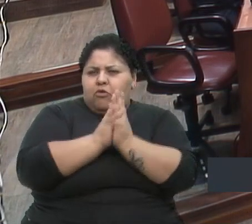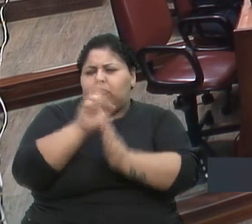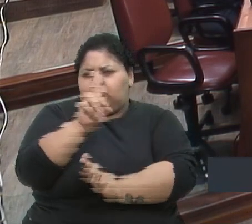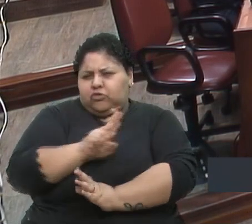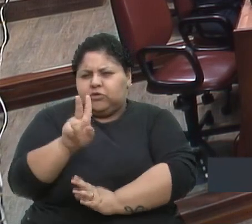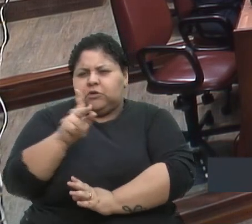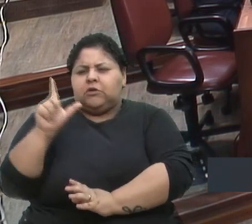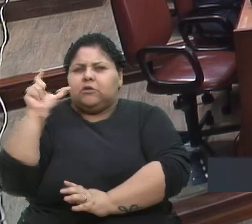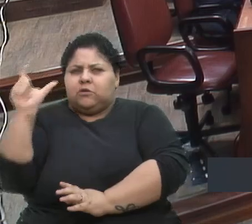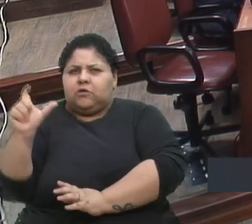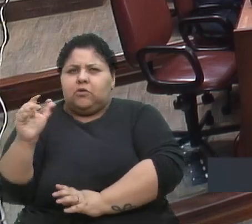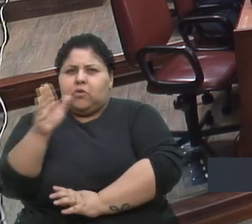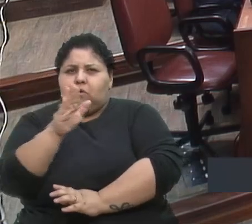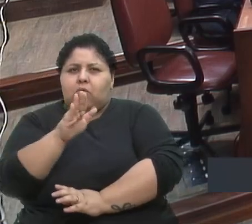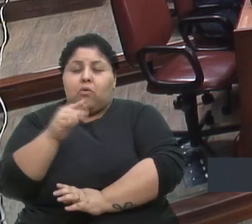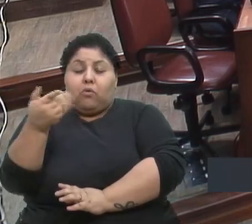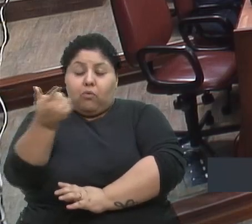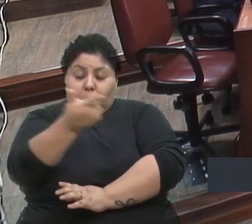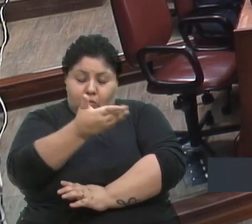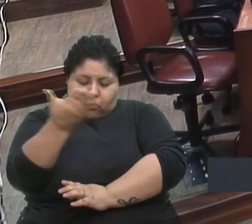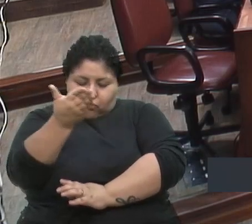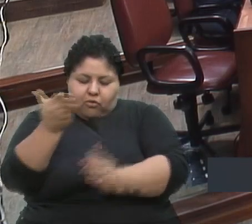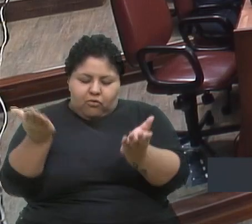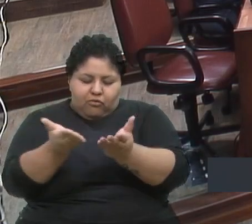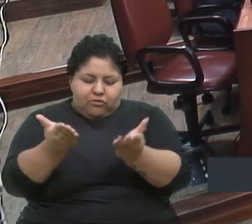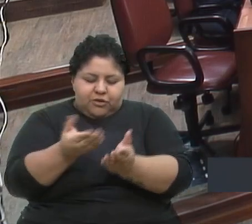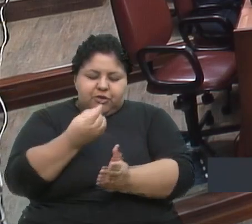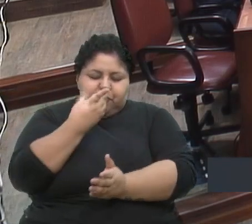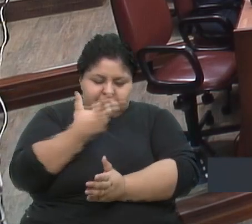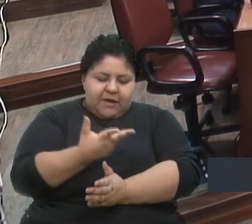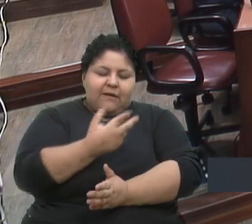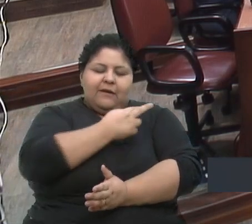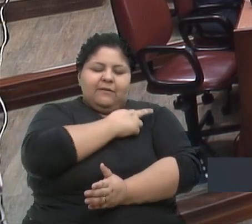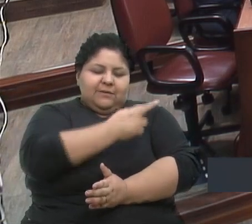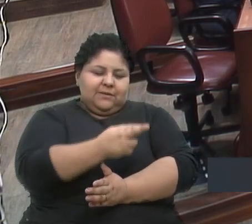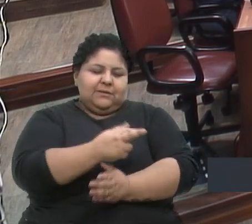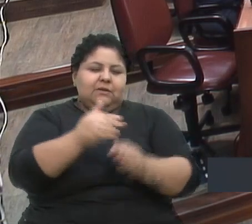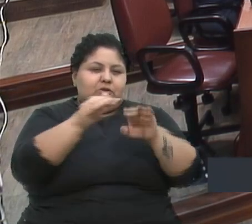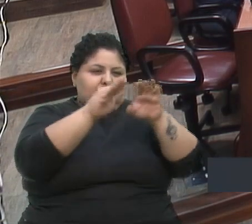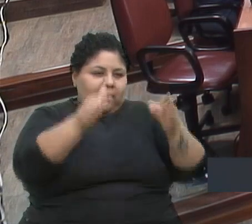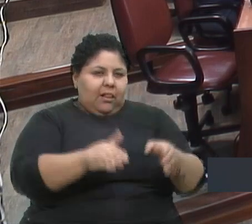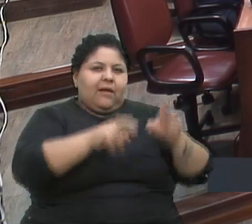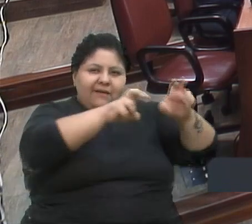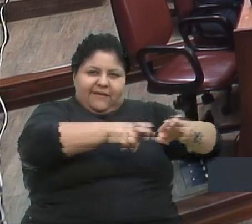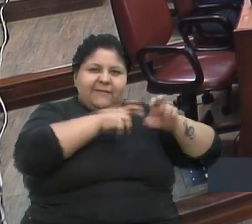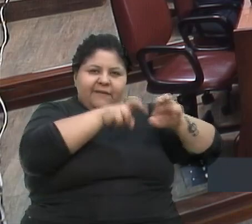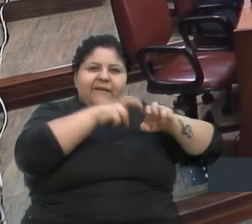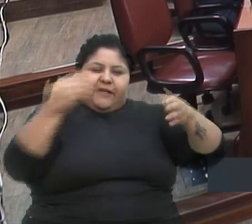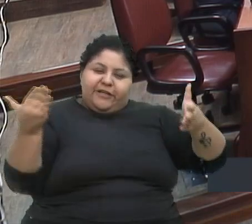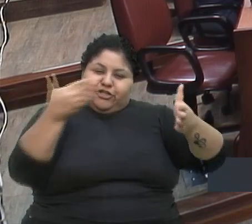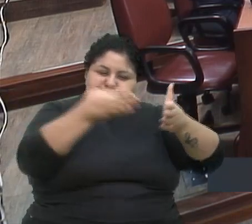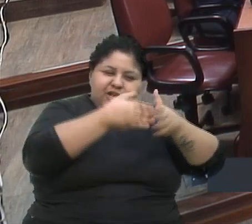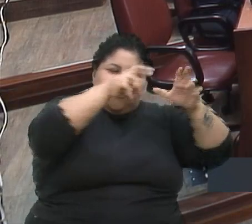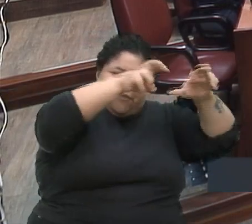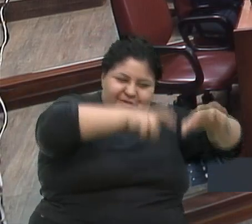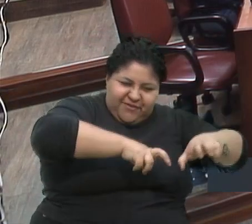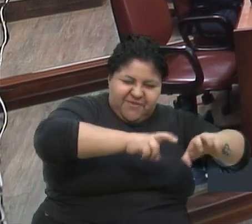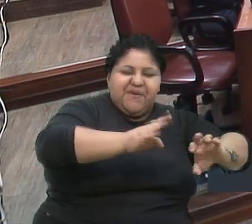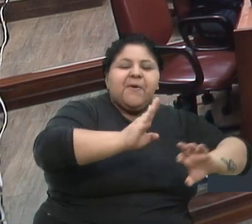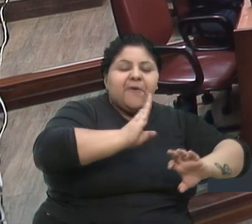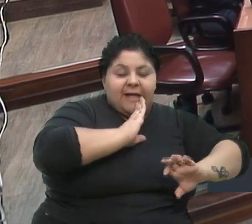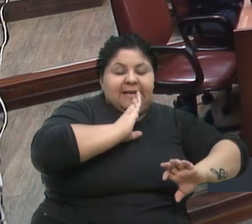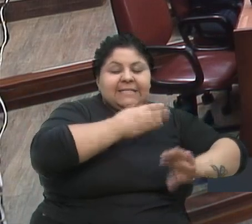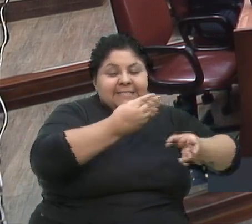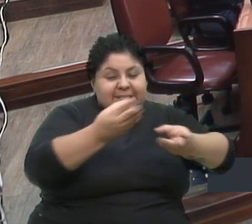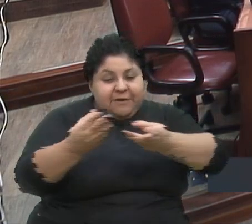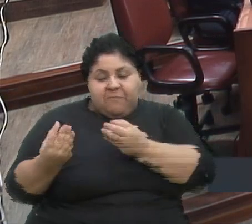bem representados dos colegas que compõem a bancada da colônia, né? que vêm da colônia e que conhecem muito bem o